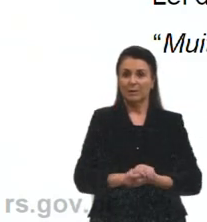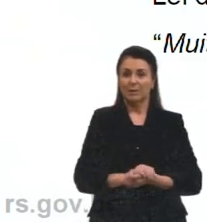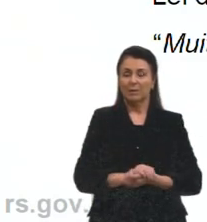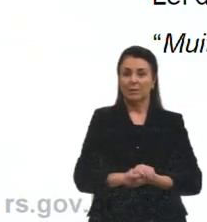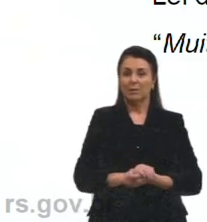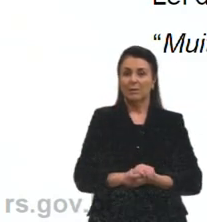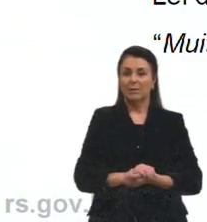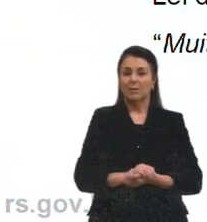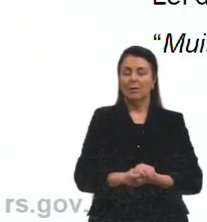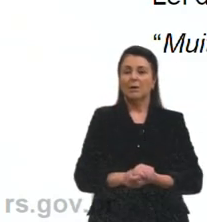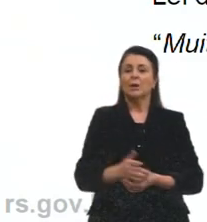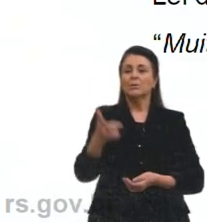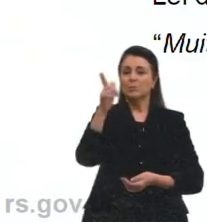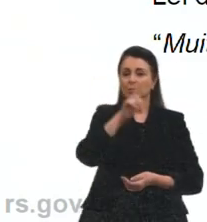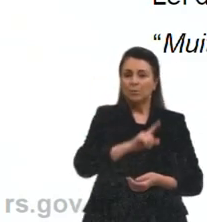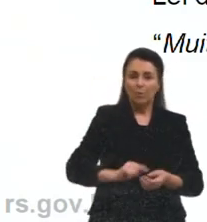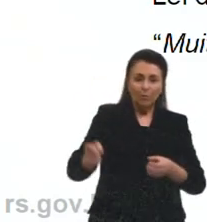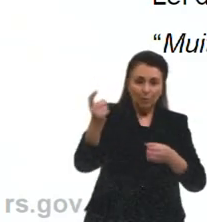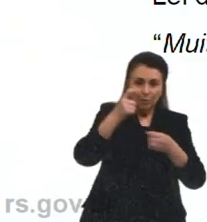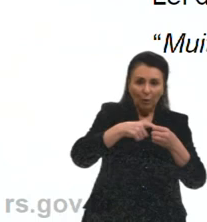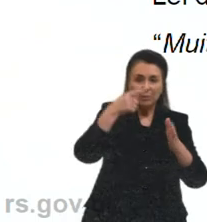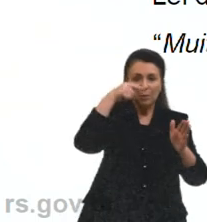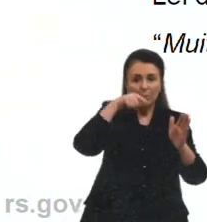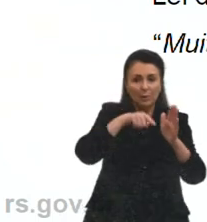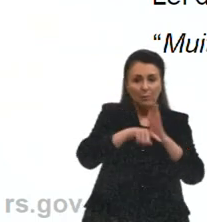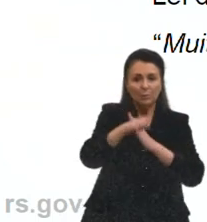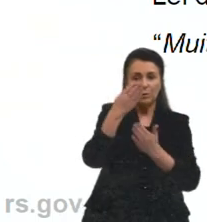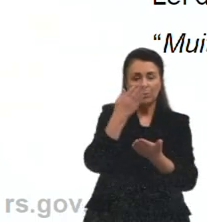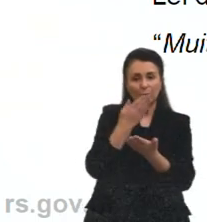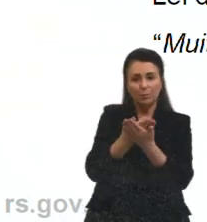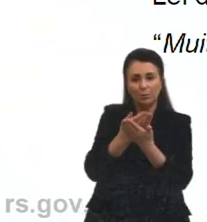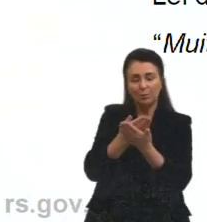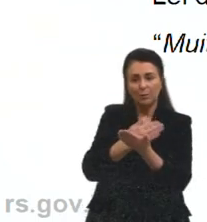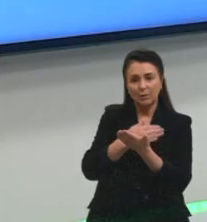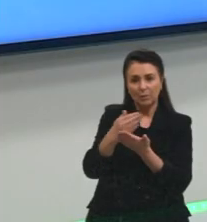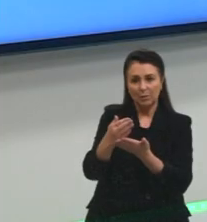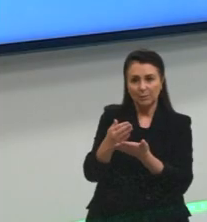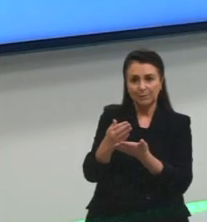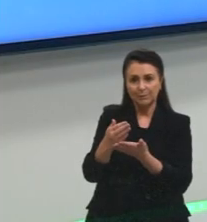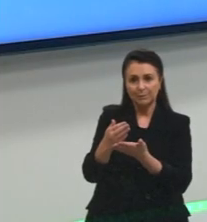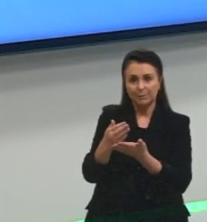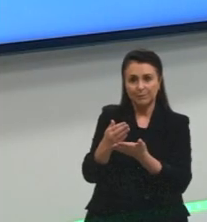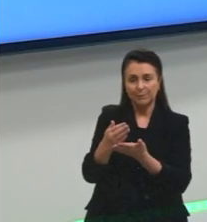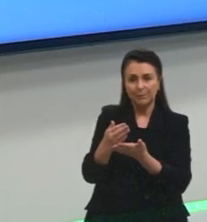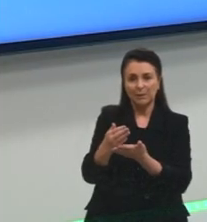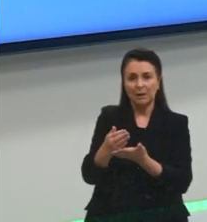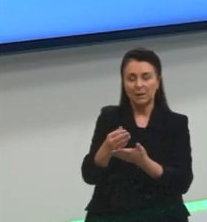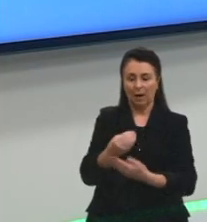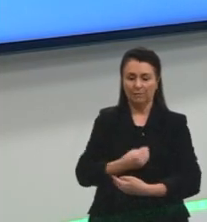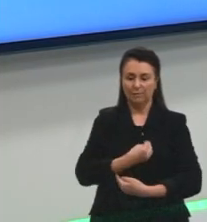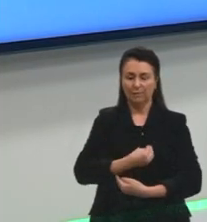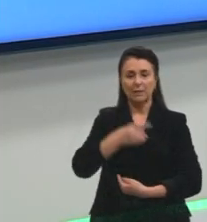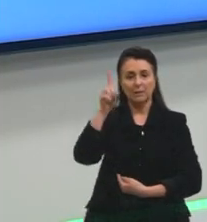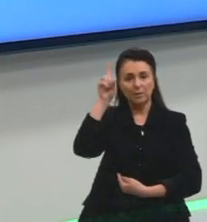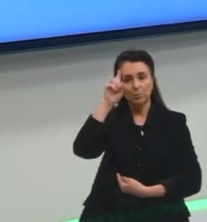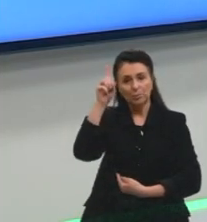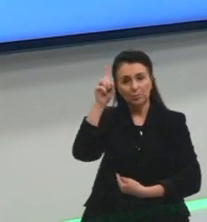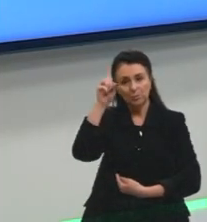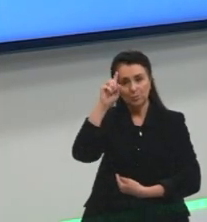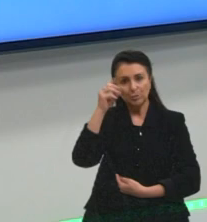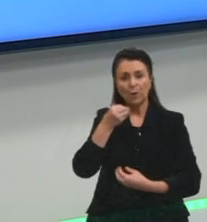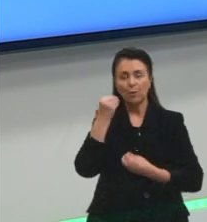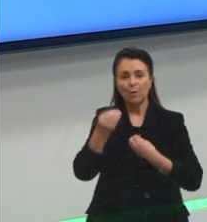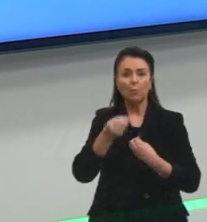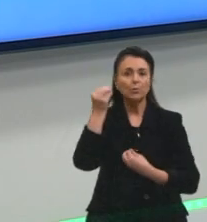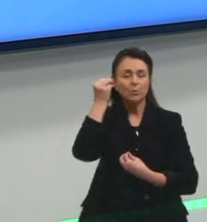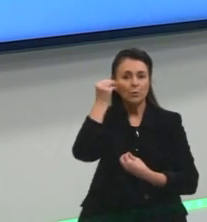bom então voltando lá para nossa questão Inicial que eu falei do nosso cotidiano você periódico né nossa nossa vida ela é